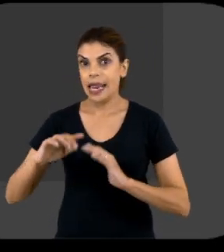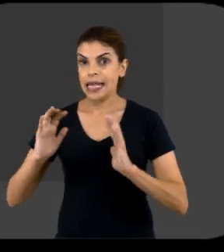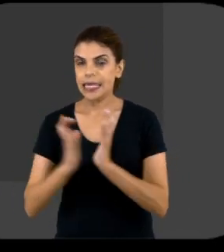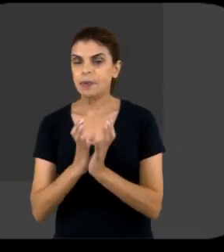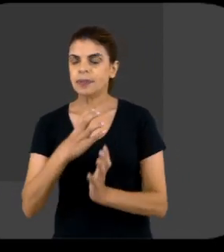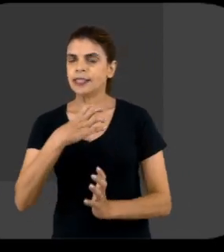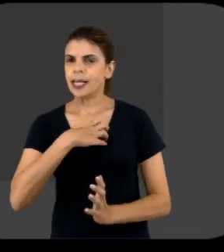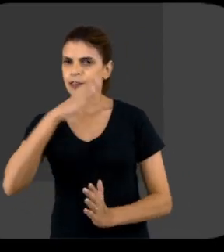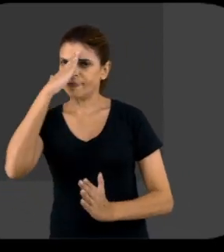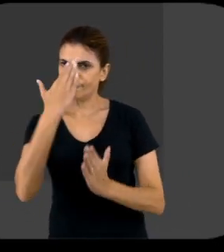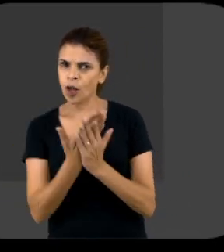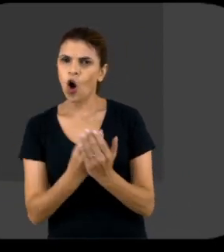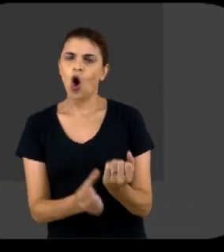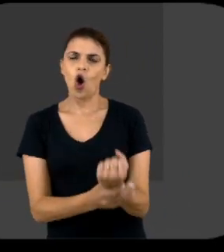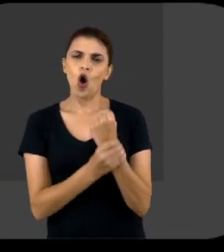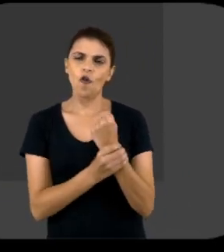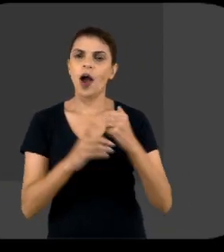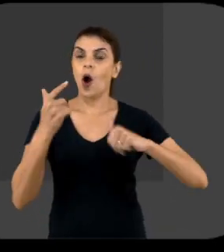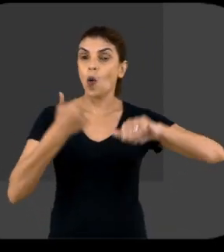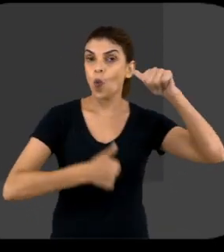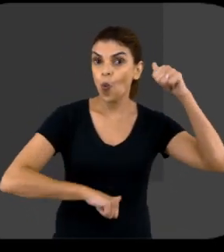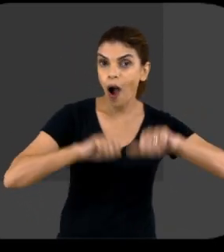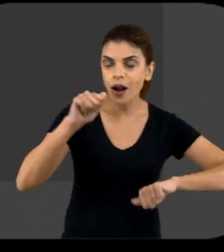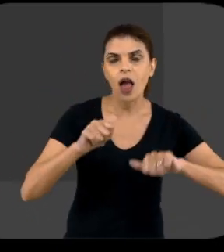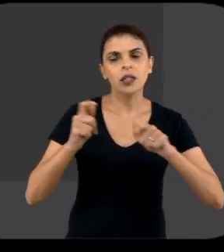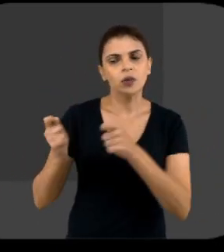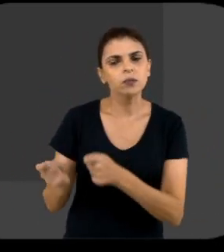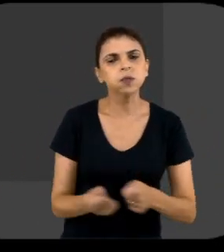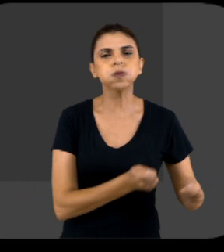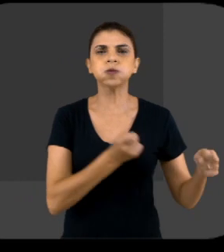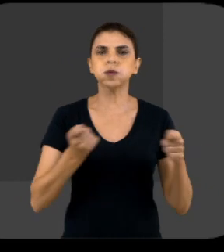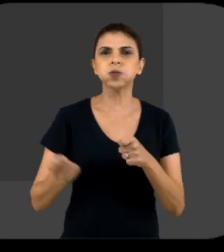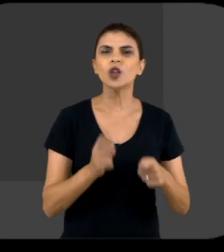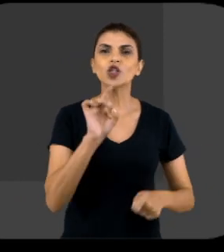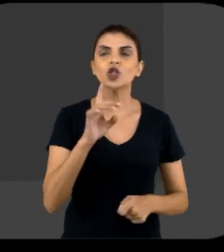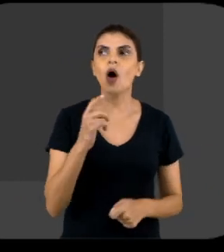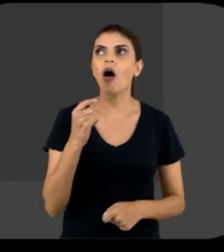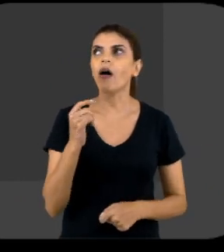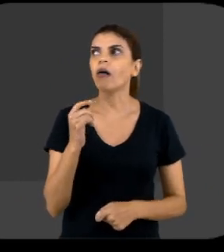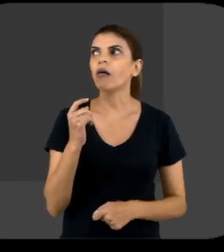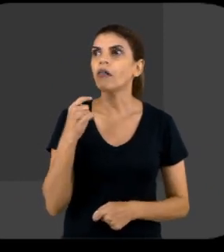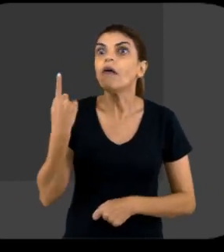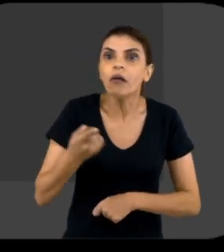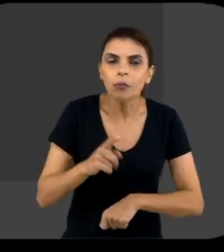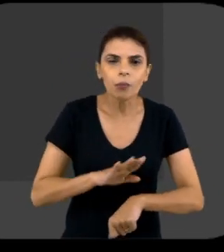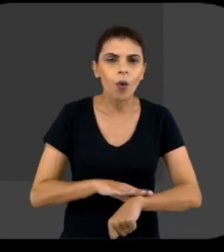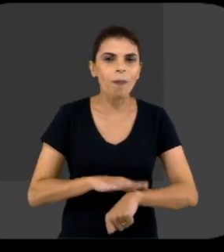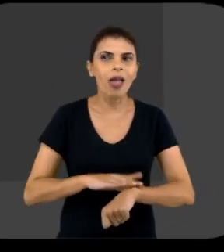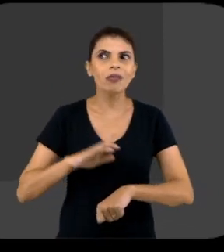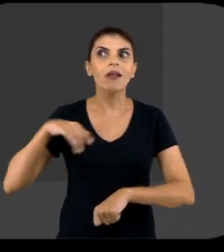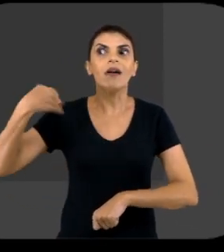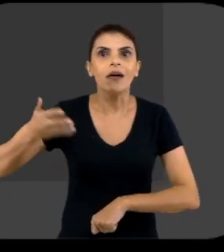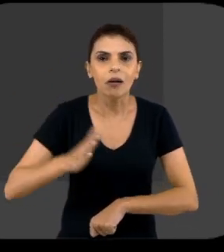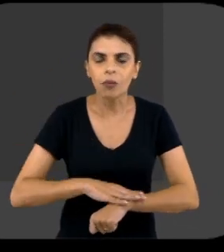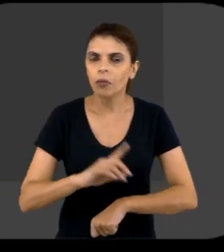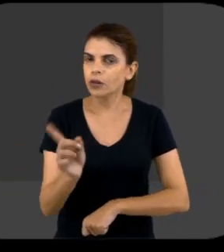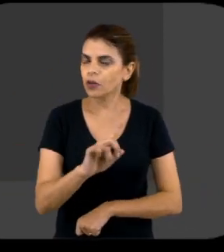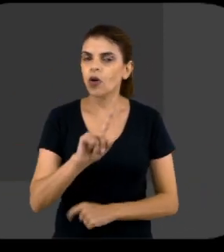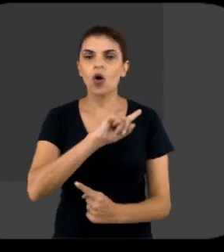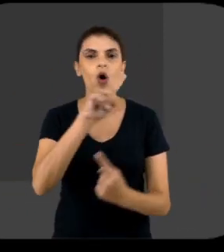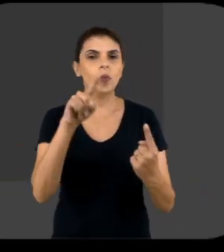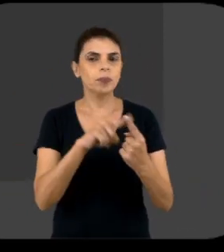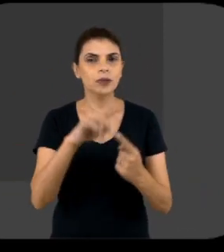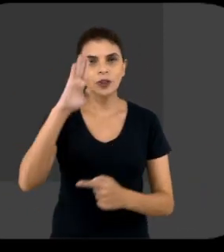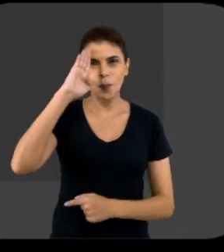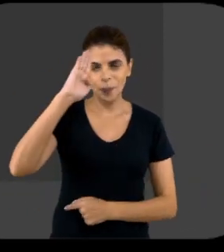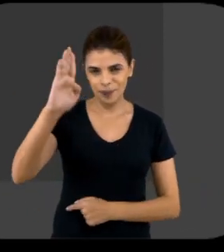no sentido de que a qualidade ela é algo constante e não apenas algo de momento. O objetivo